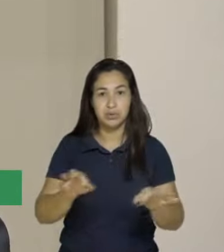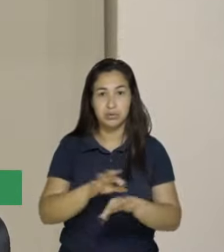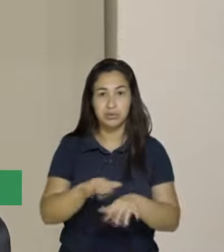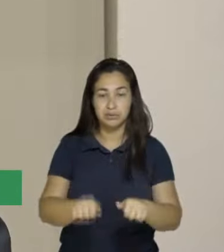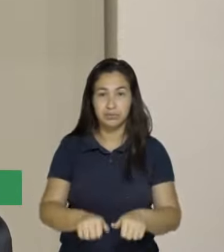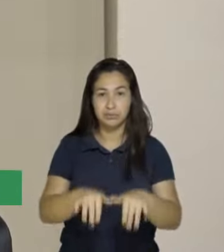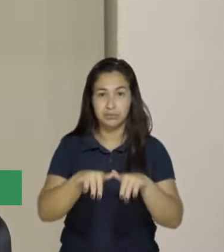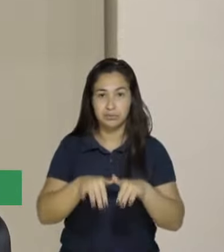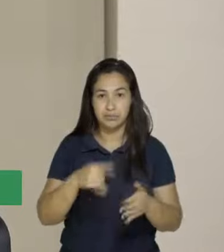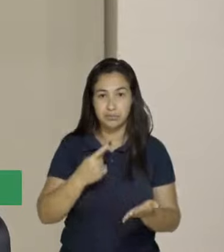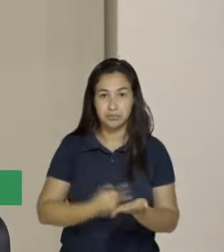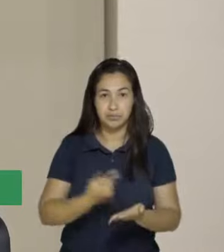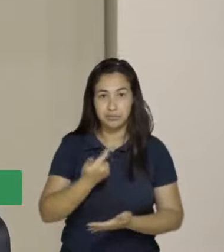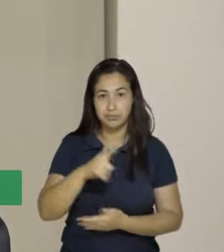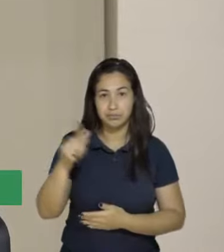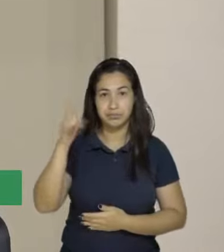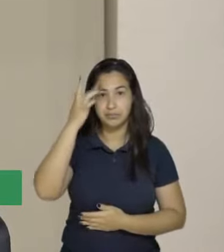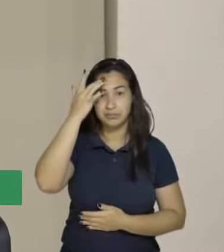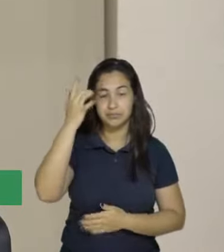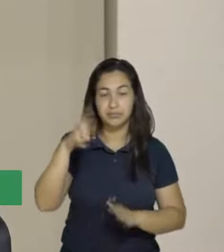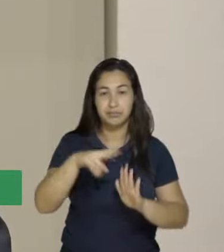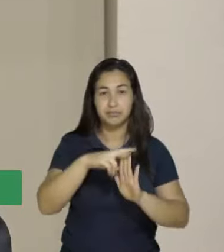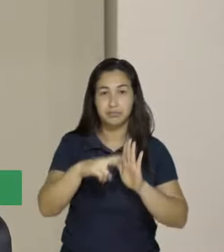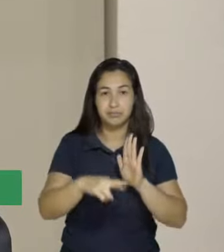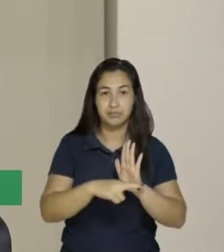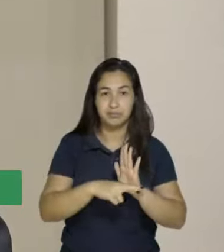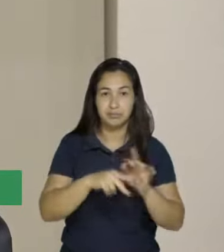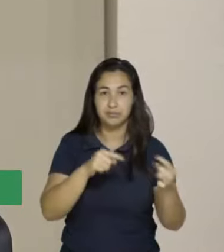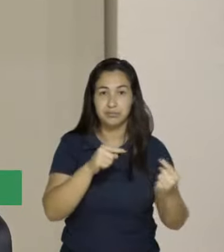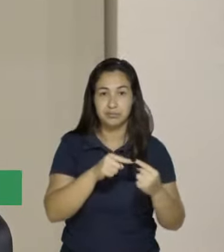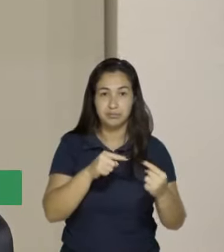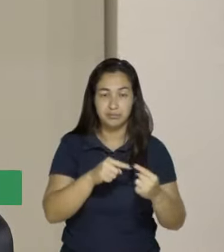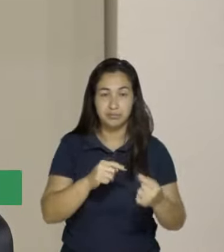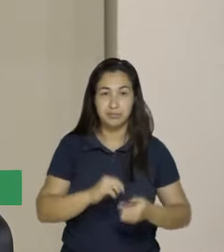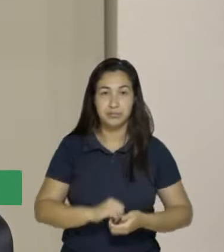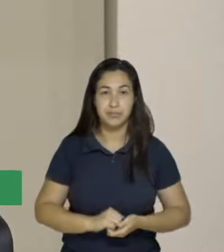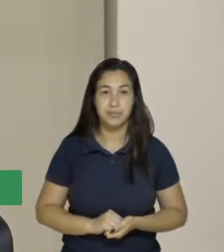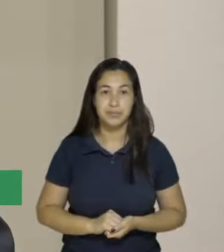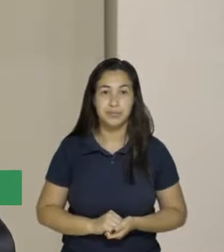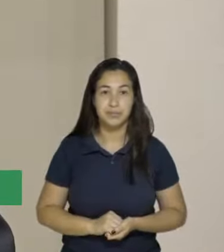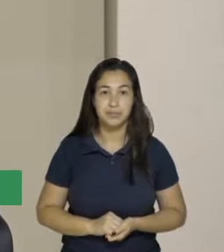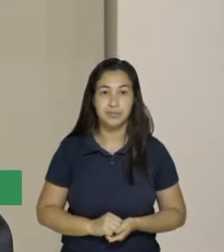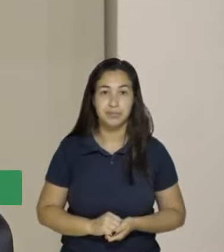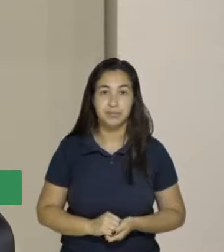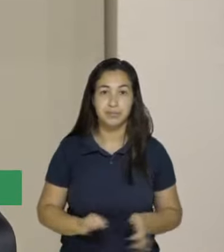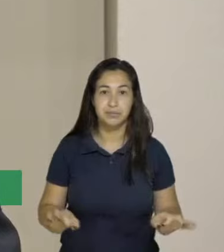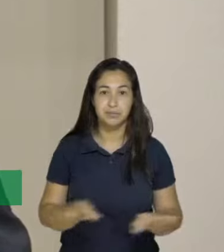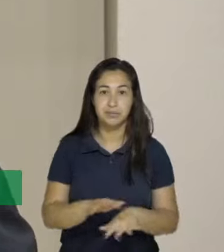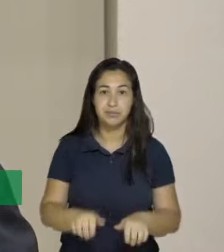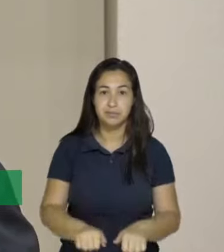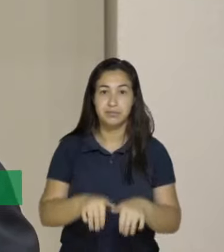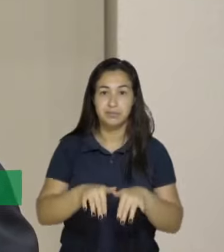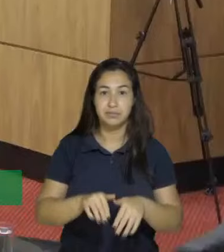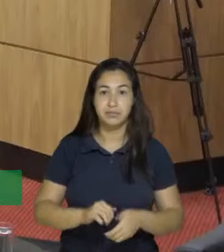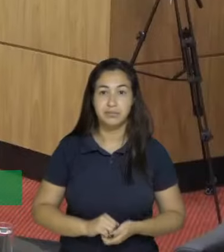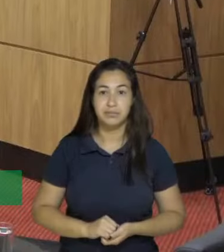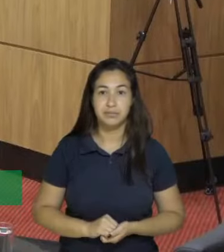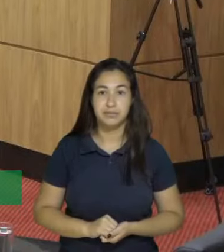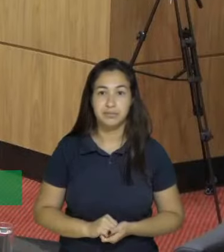encerrar a sessão, convoca outra ordinária para amanhã, no horário regimental. Está encerrada a sessão.